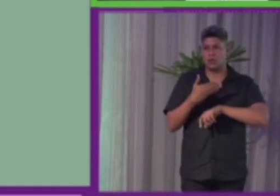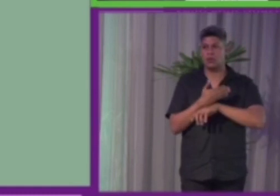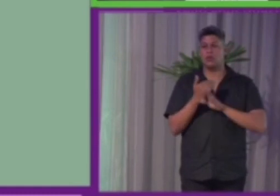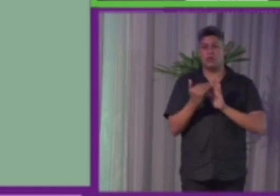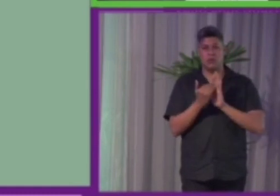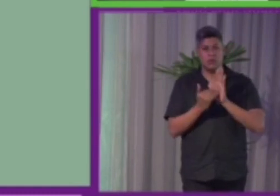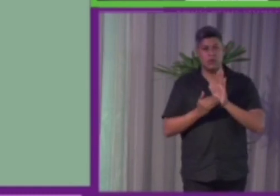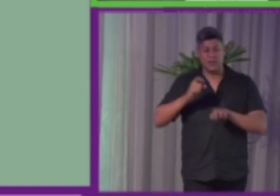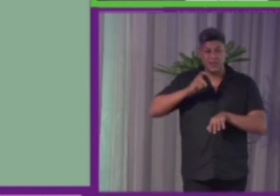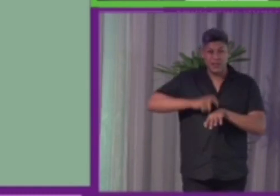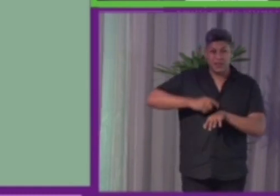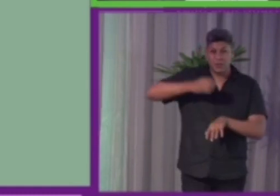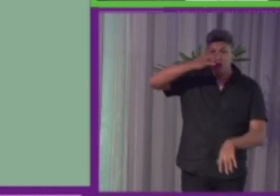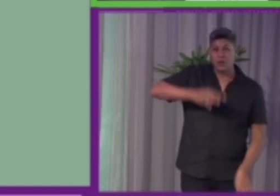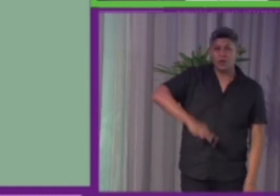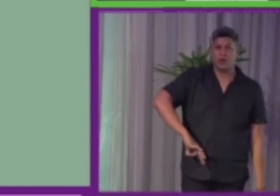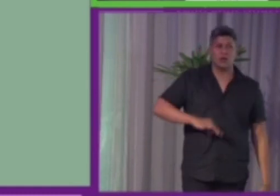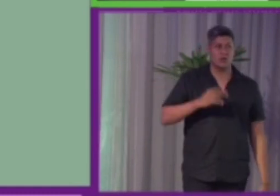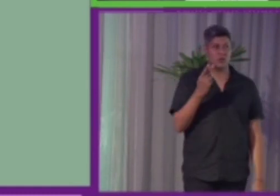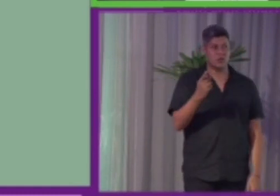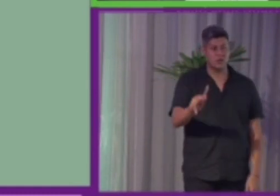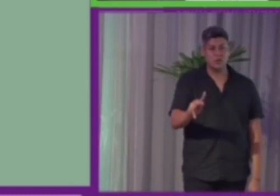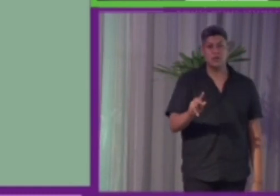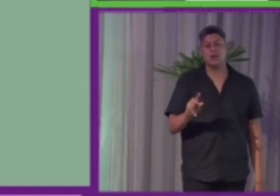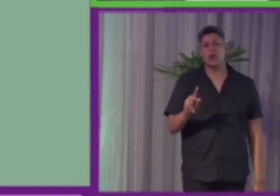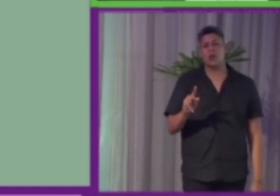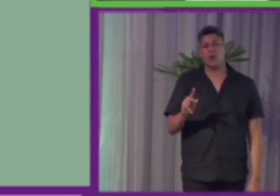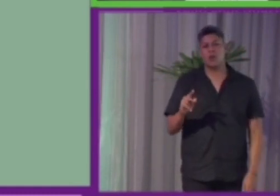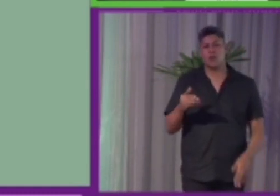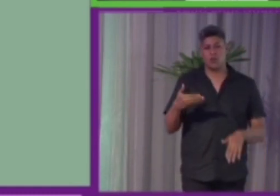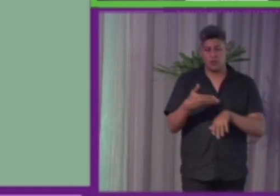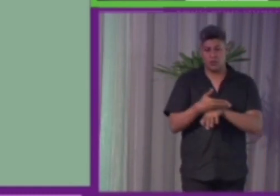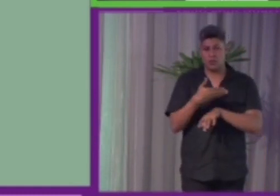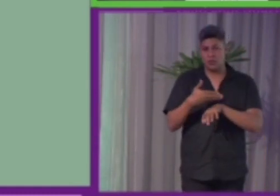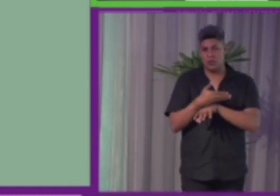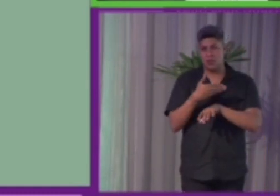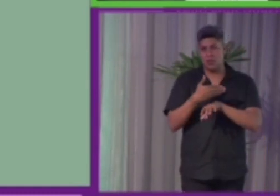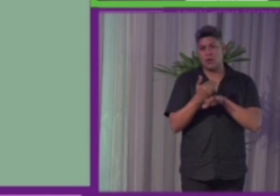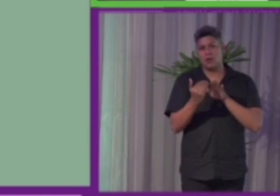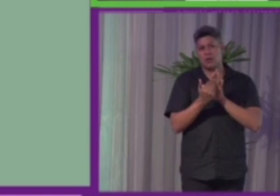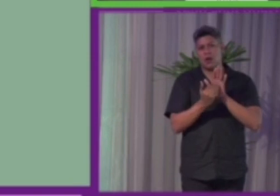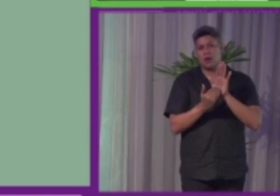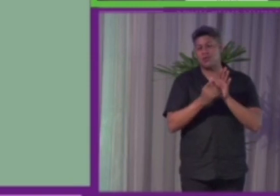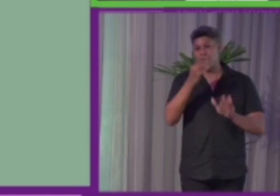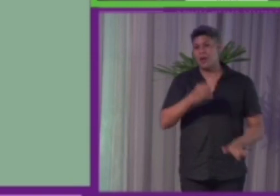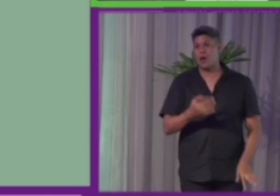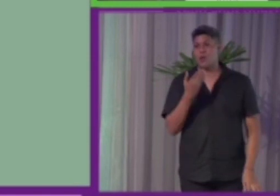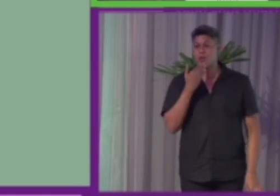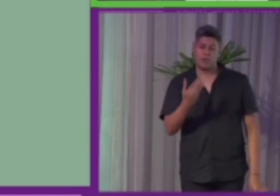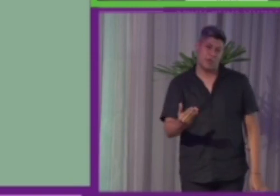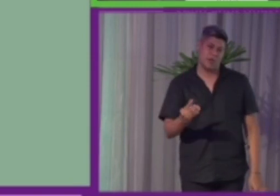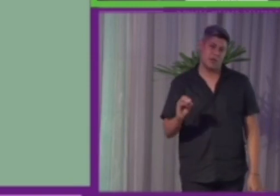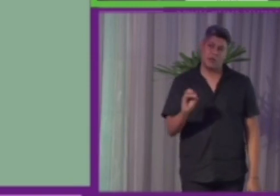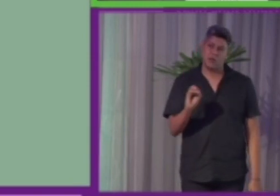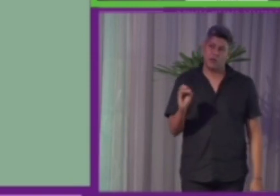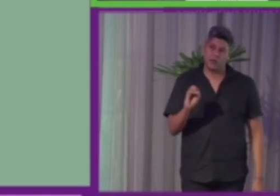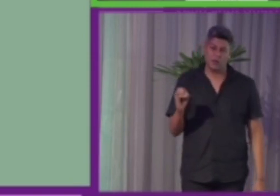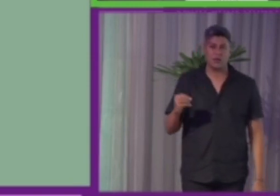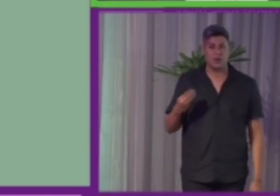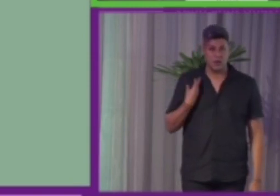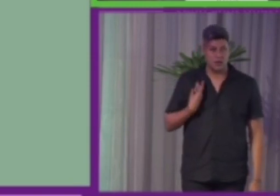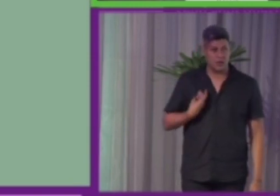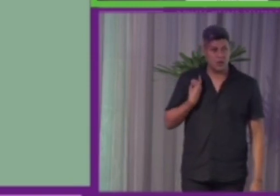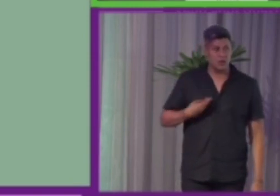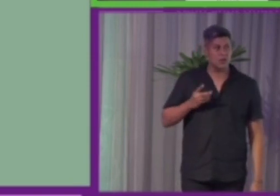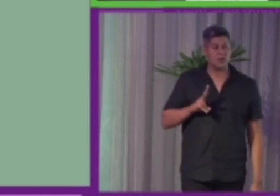tempo real. O seu centro tem acesso aos seus dados em tempo real, você não precisa pedir para ninguém. Os seus dados depositados estão ali para você o